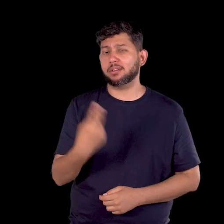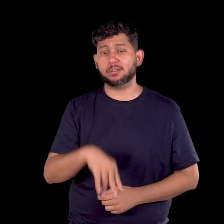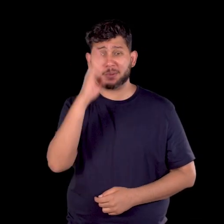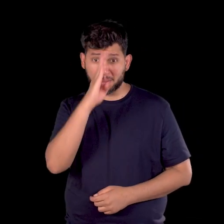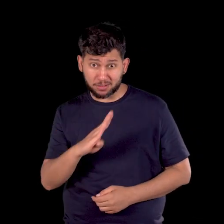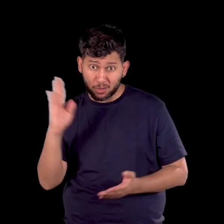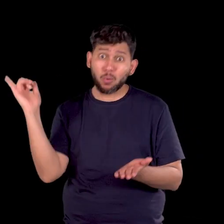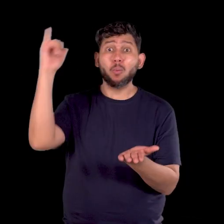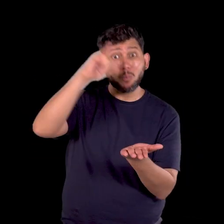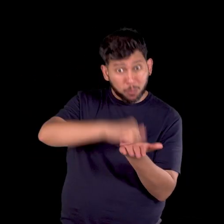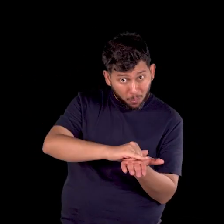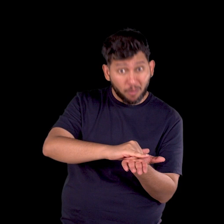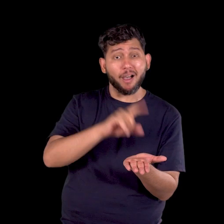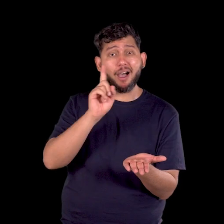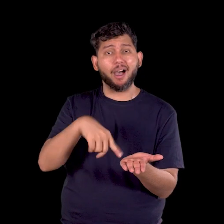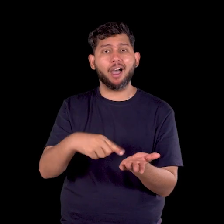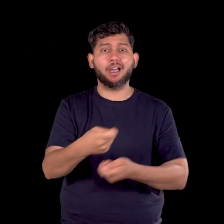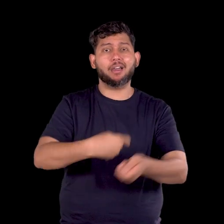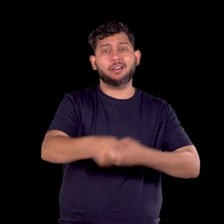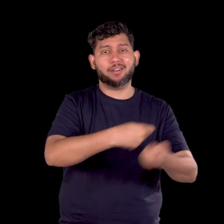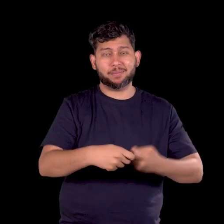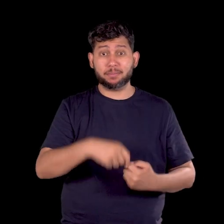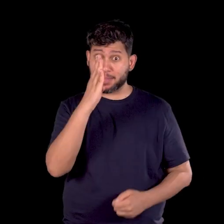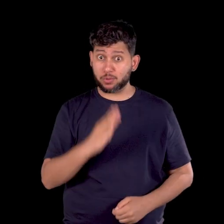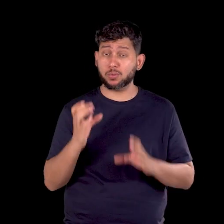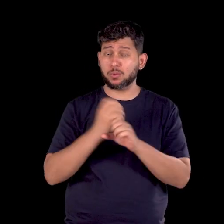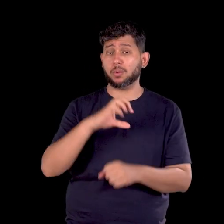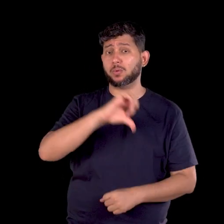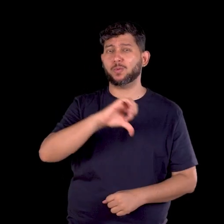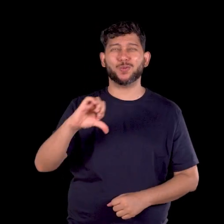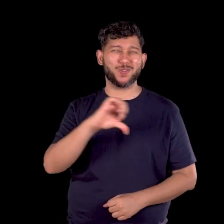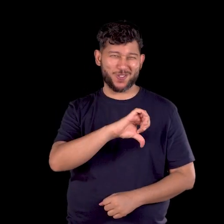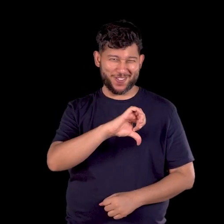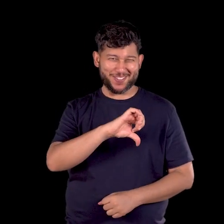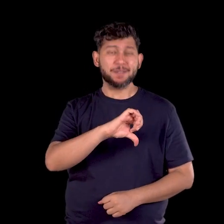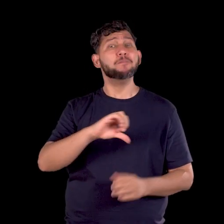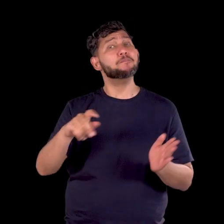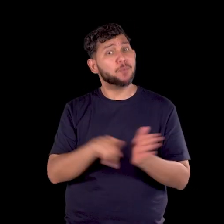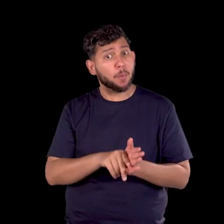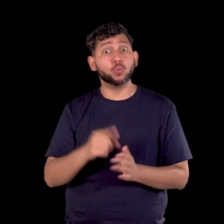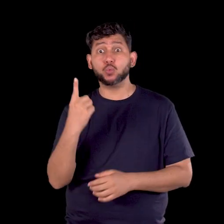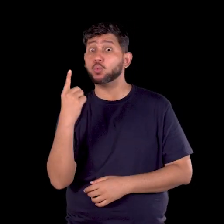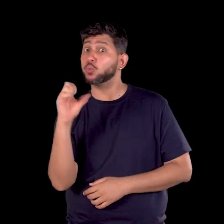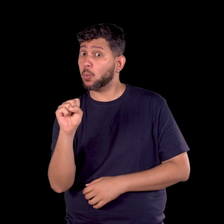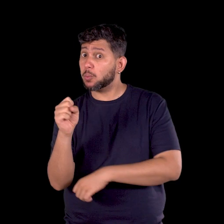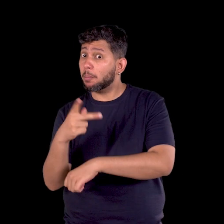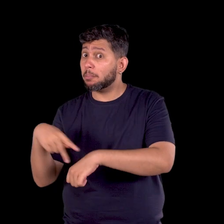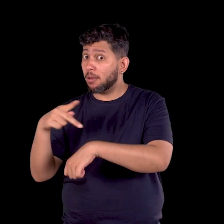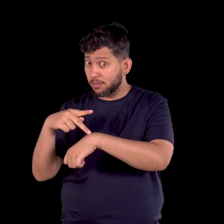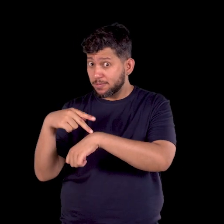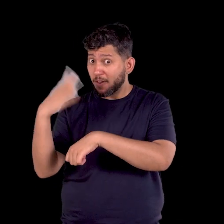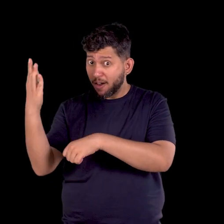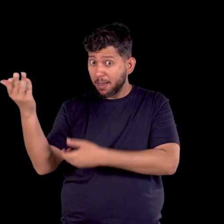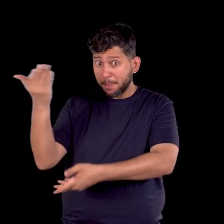de todos os visitantes internacionais chegam via aeroporto. Temos 99 aeroportos em nosso território,